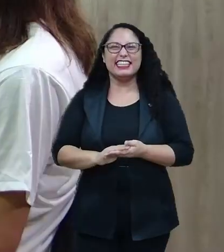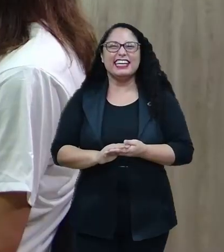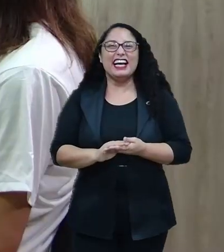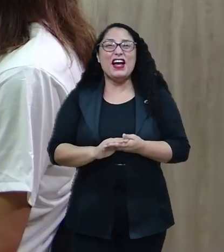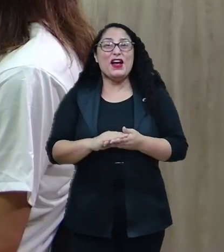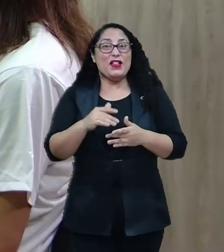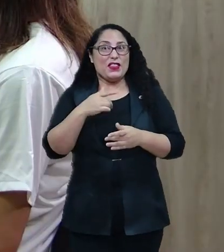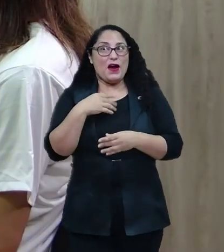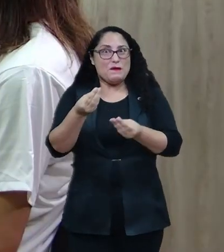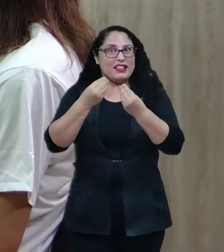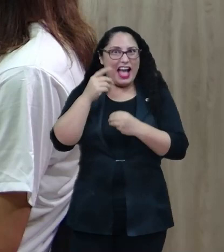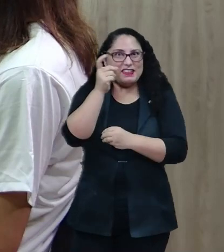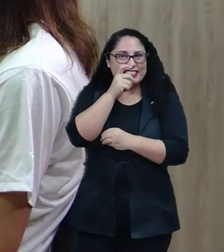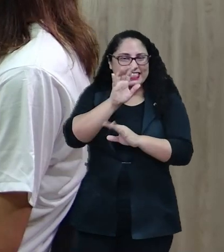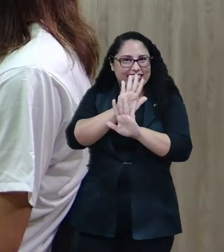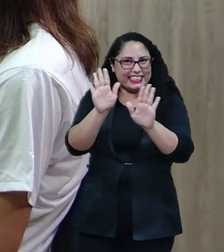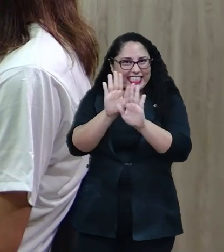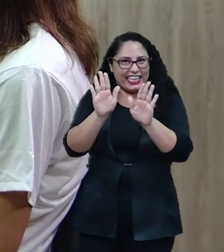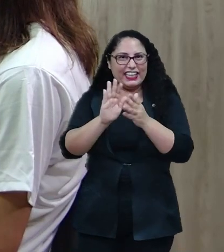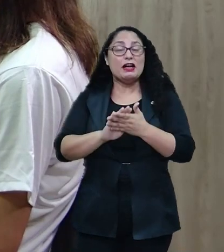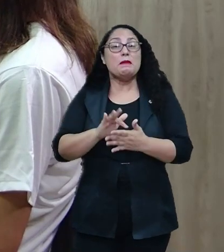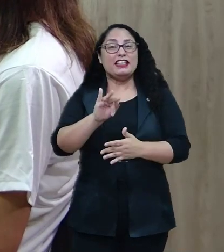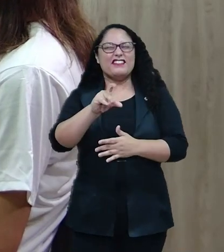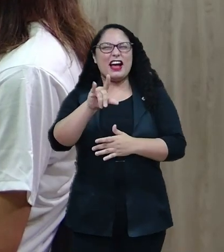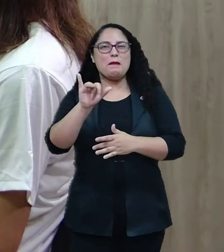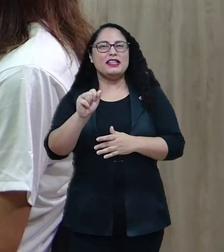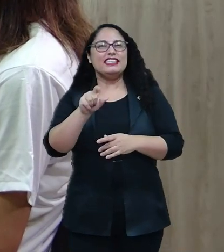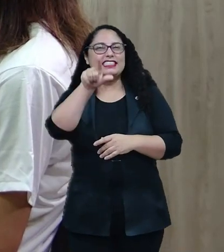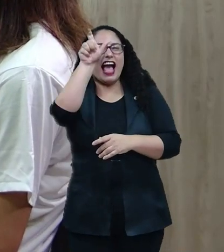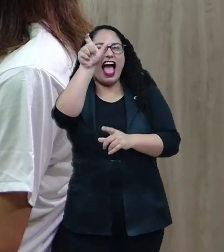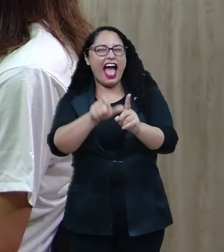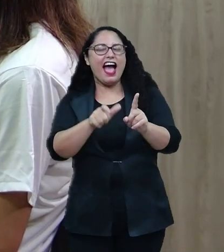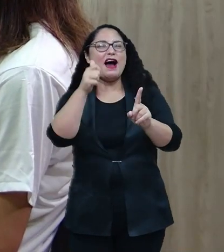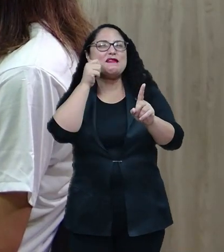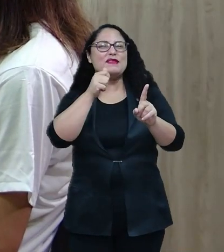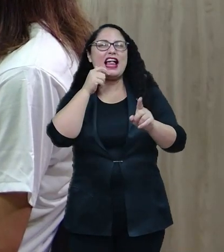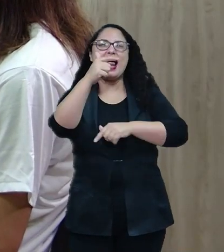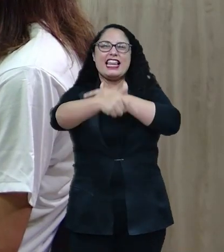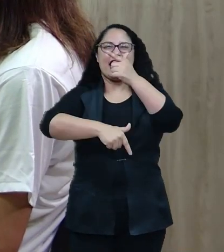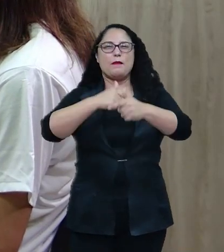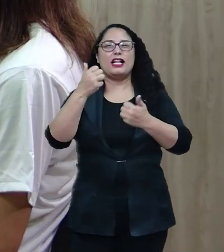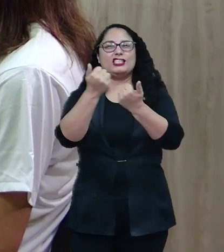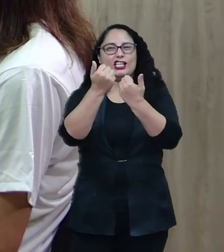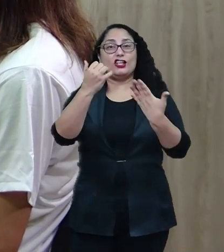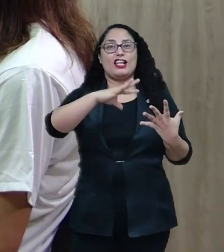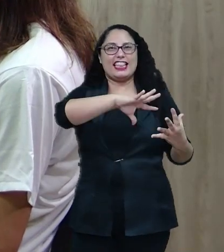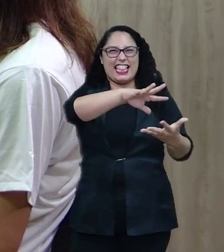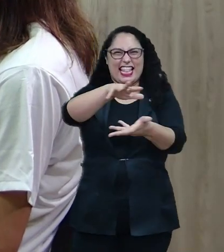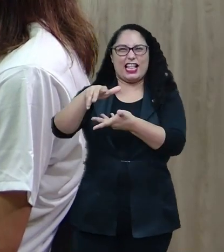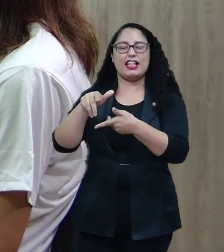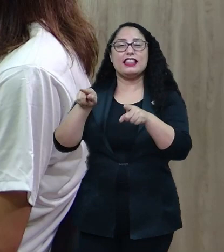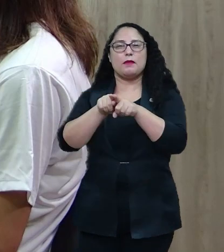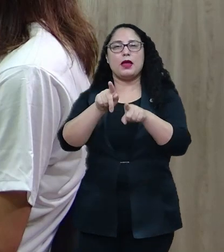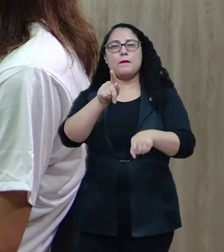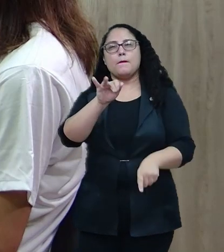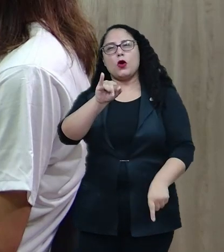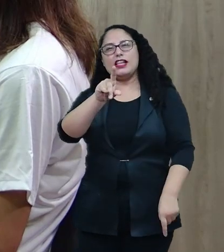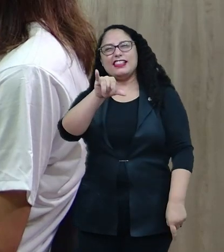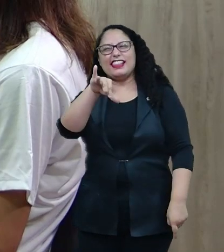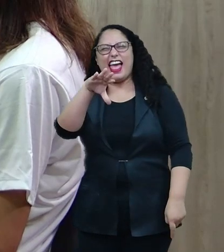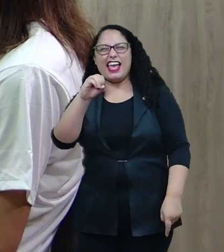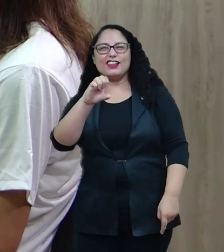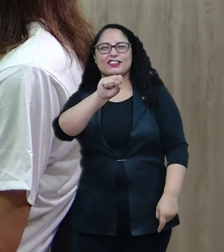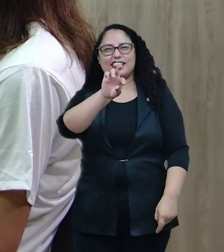não vai me desmentir, né? Mas a Fabrícia ela trabalha na assessoria internacional lá do Politécnico de Santarém e